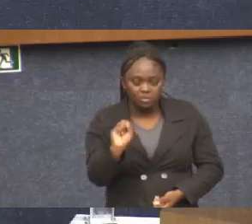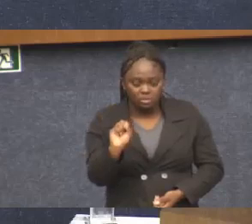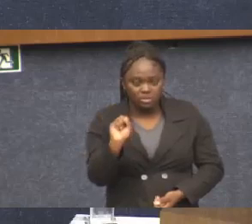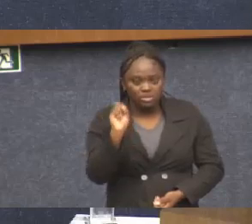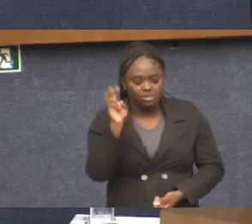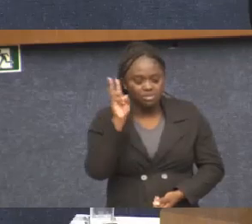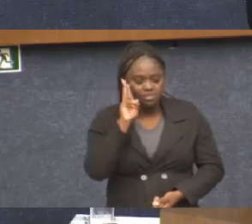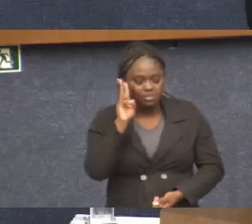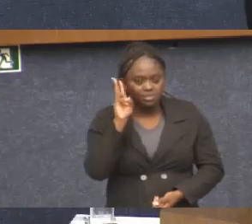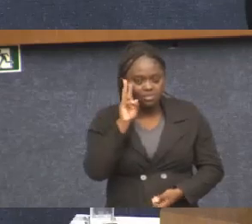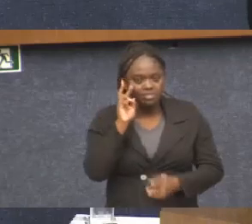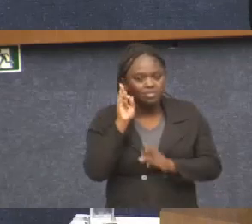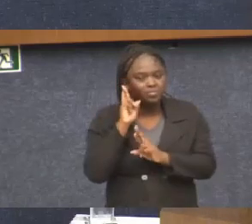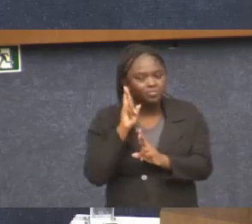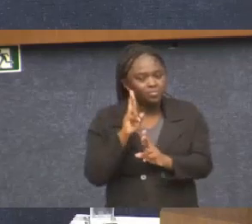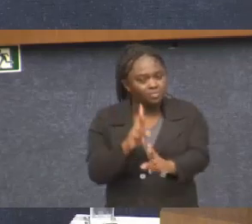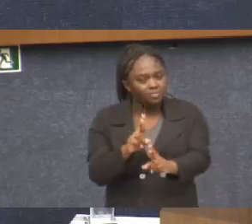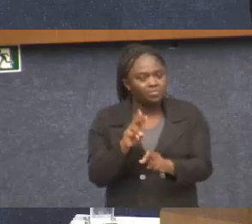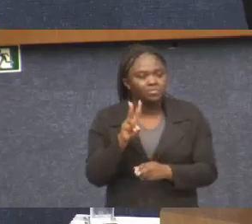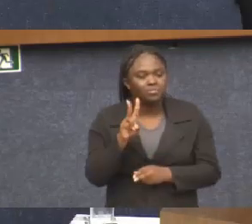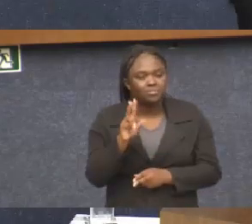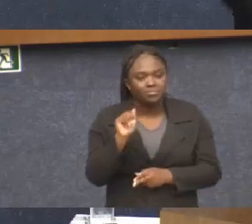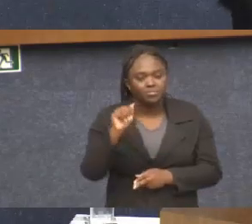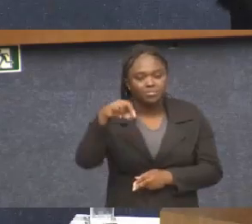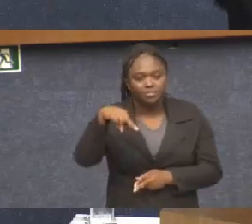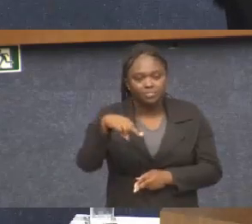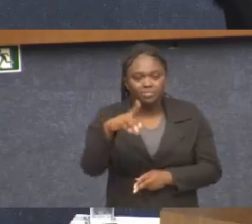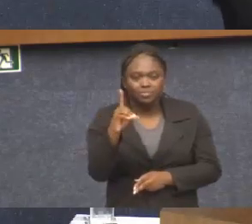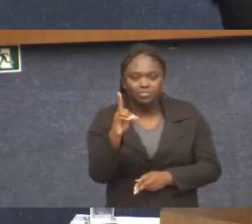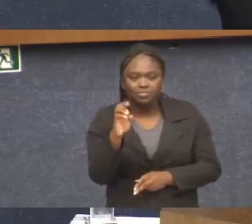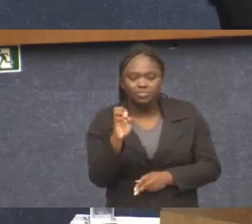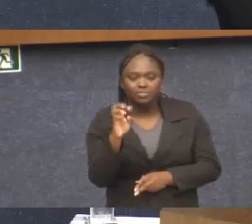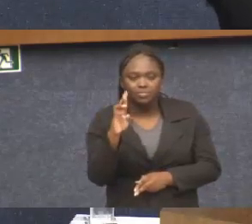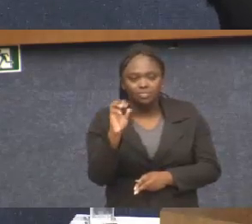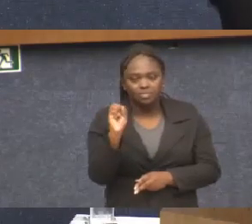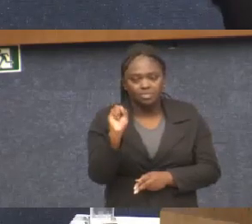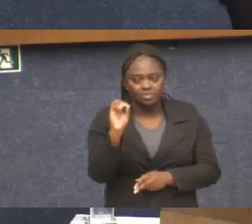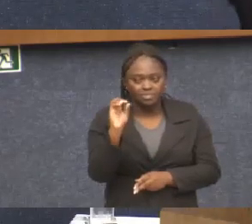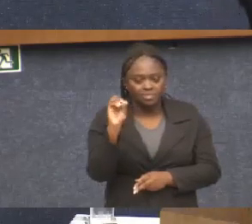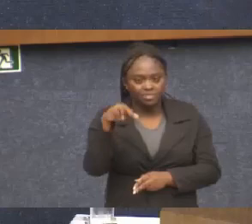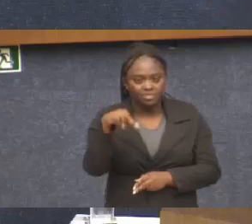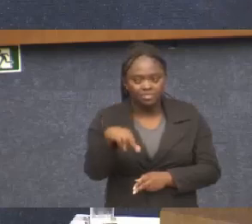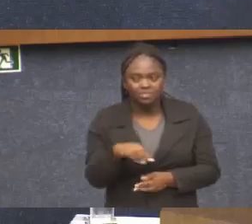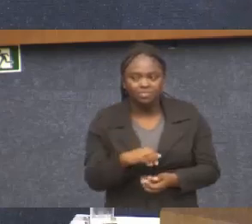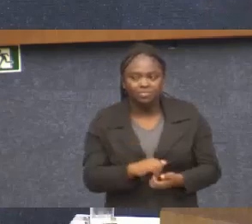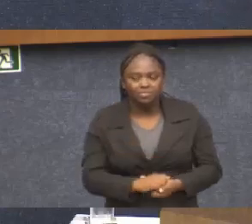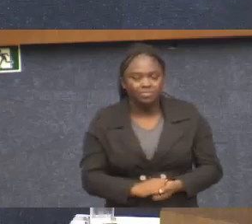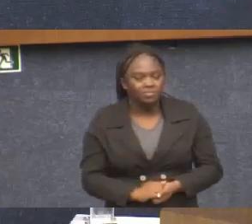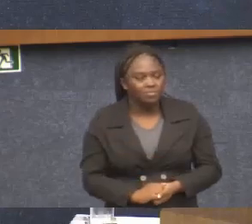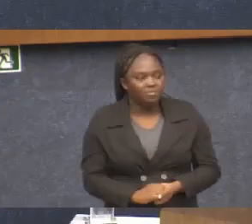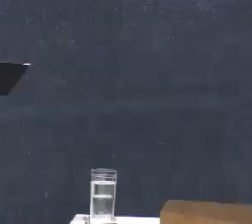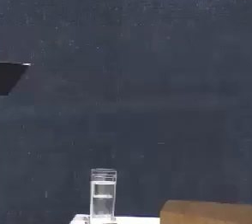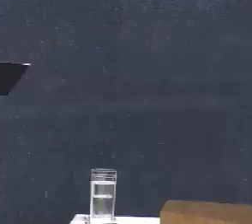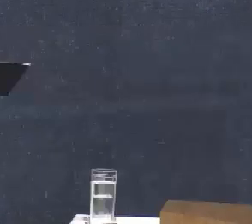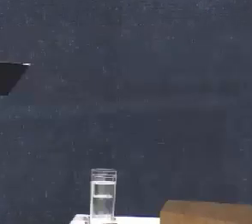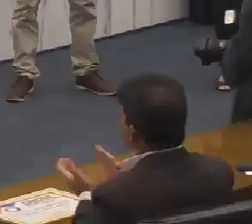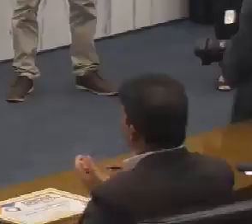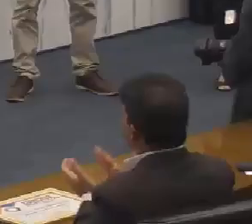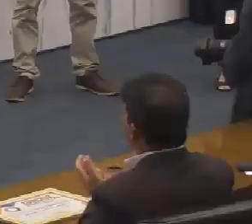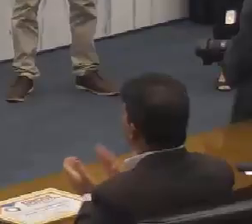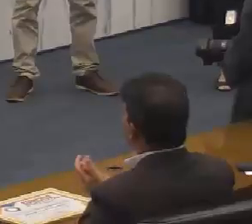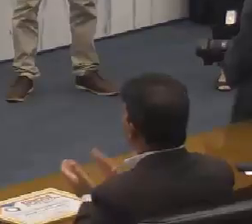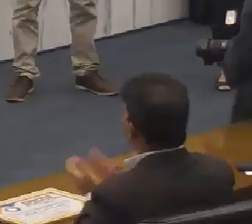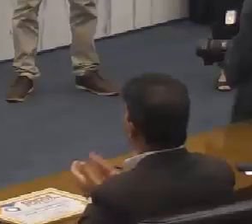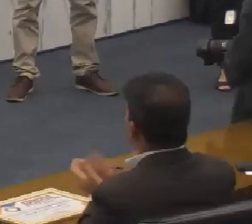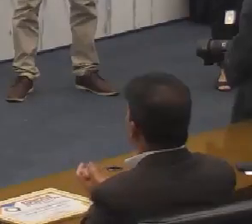Memória, representado por Wanderson Fernandes de Andrade. É preciso saber